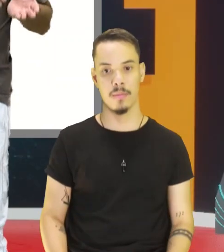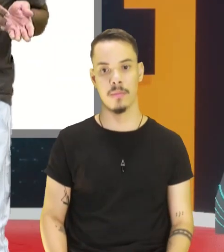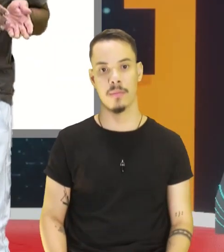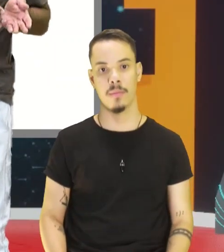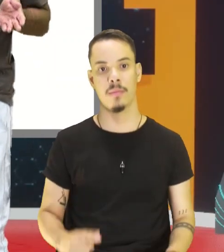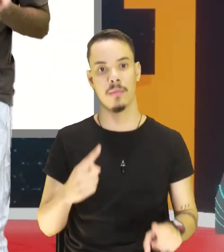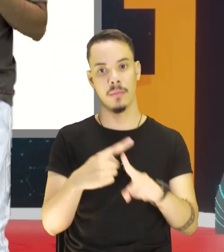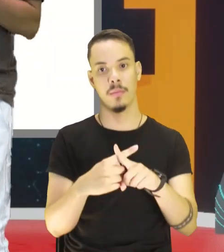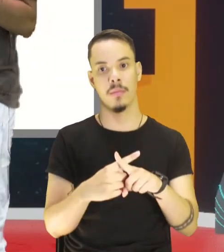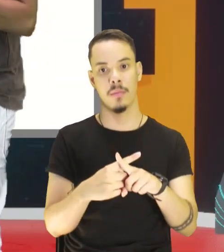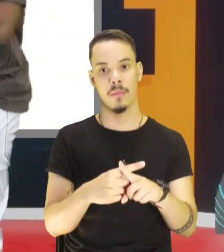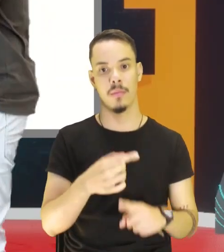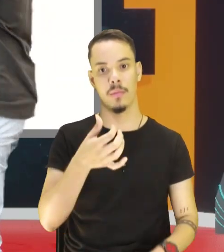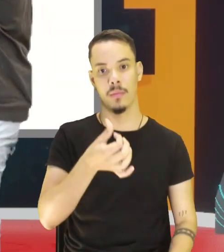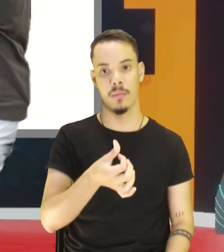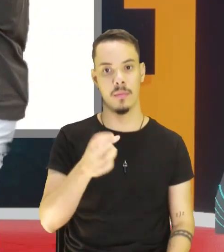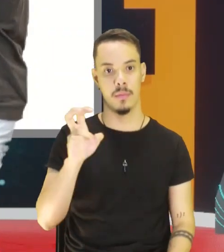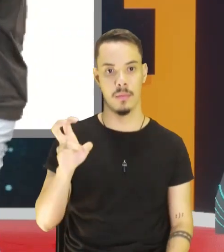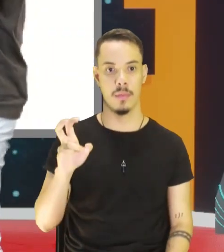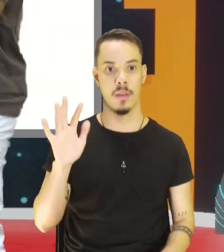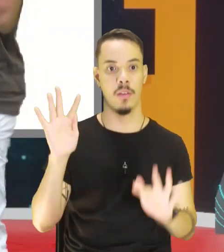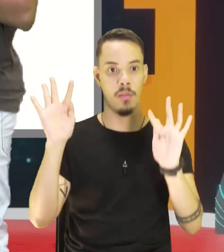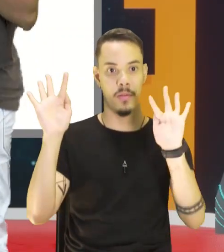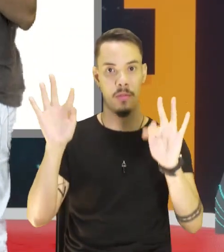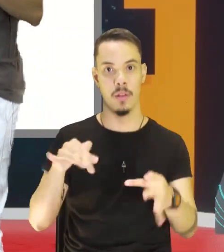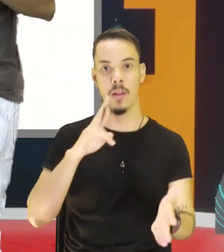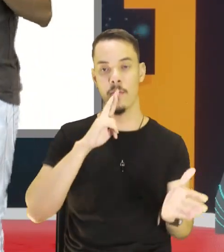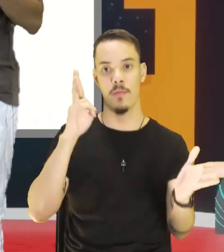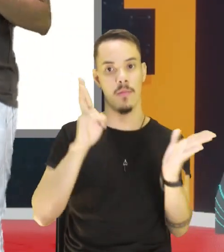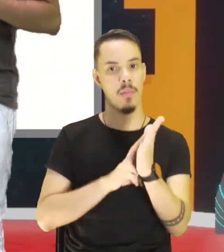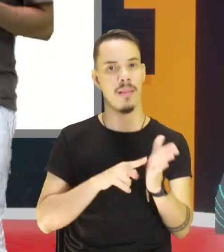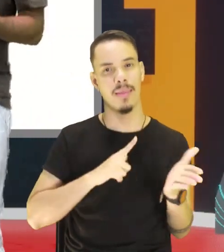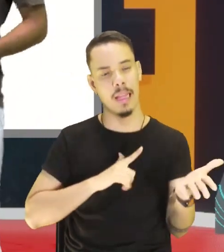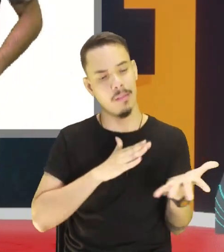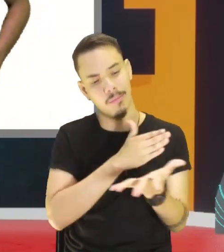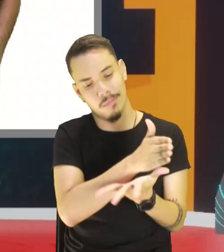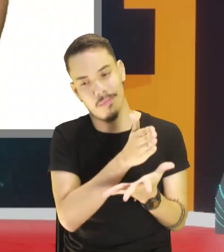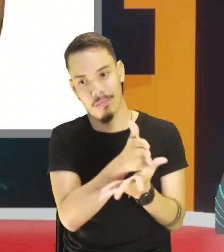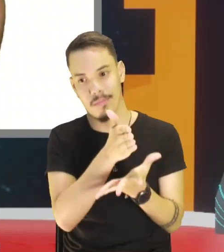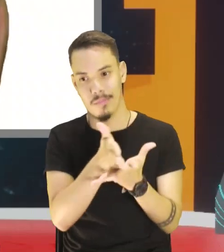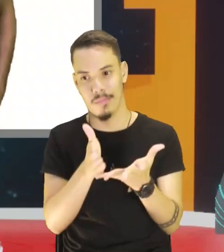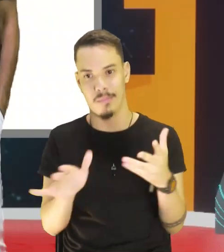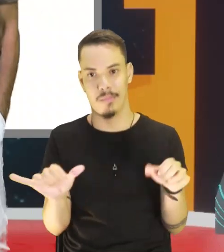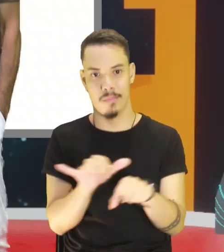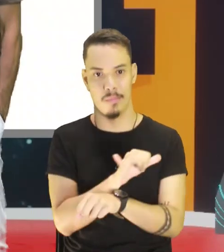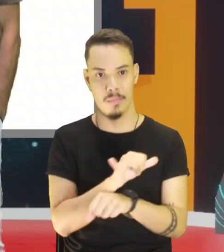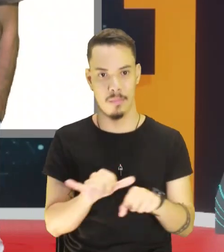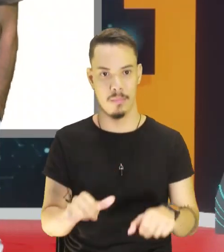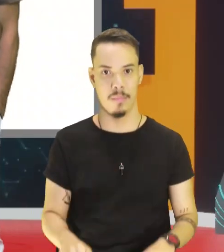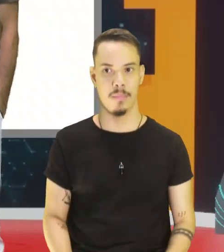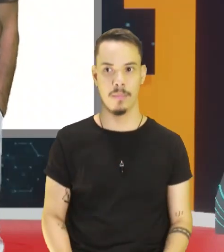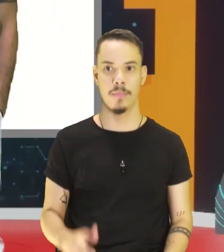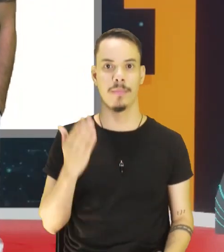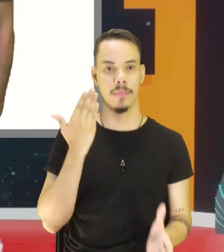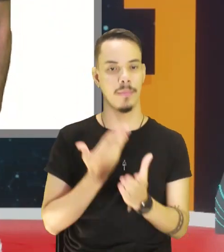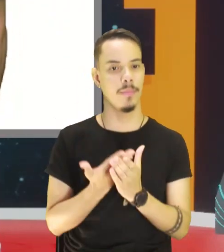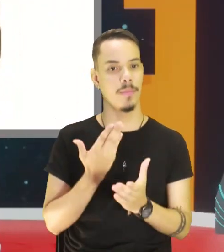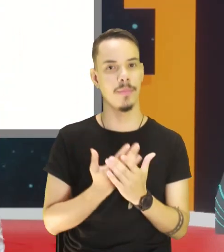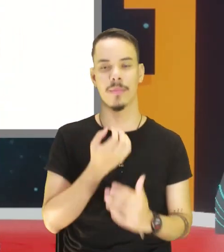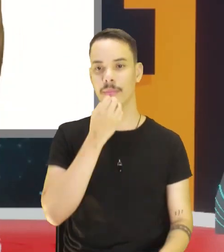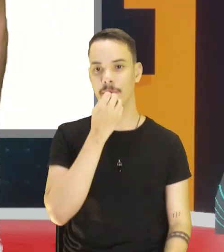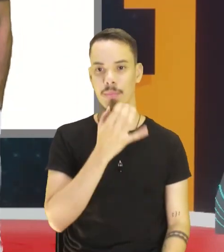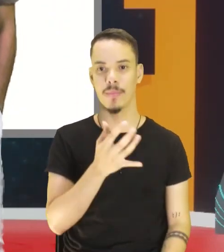vezes 65, que foi o final que chegou aqui. É, que foi São o várias cortezinhos. Isso, beleza. Mas aí, aula legal, né? Com